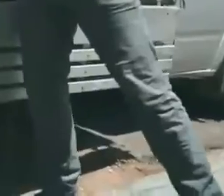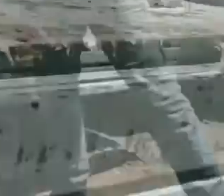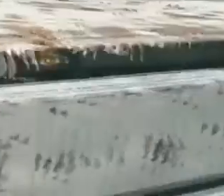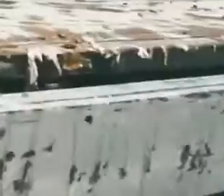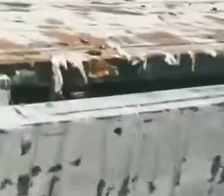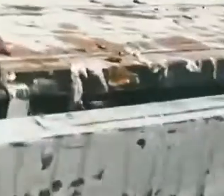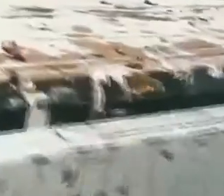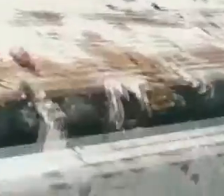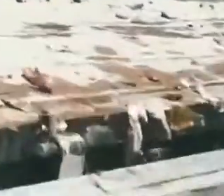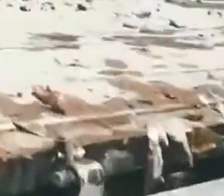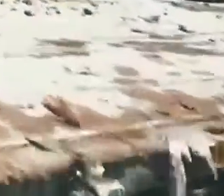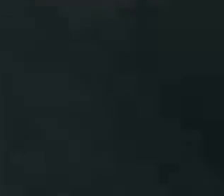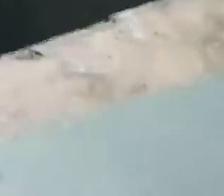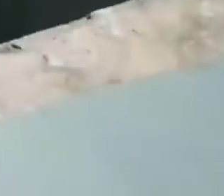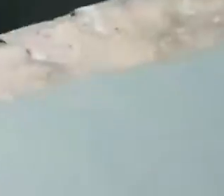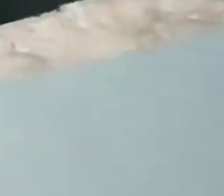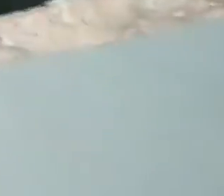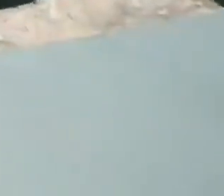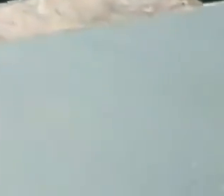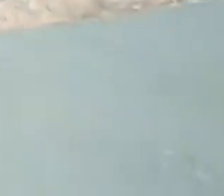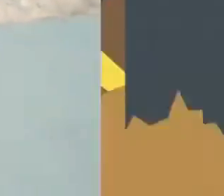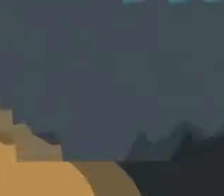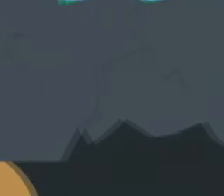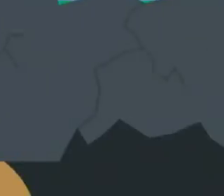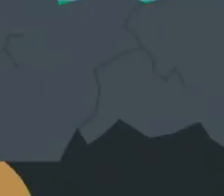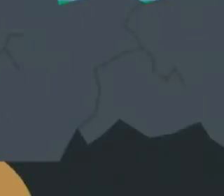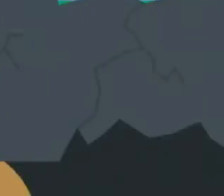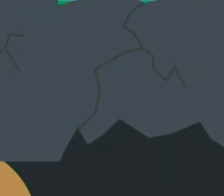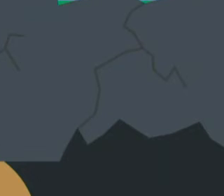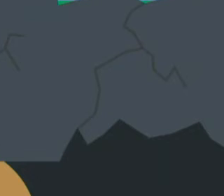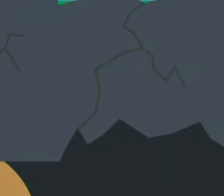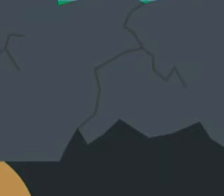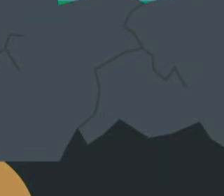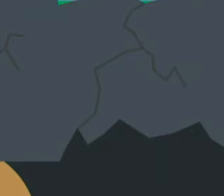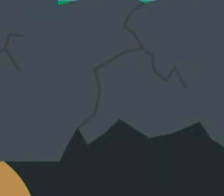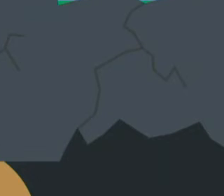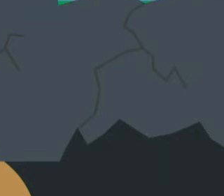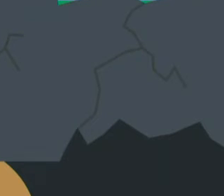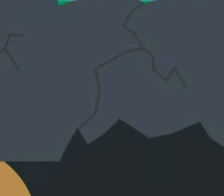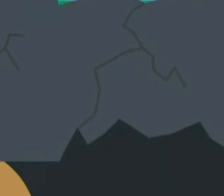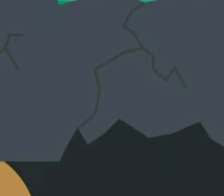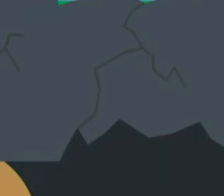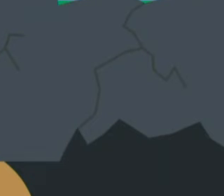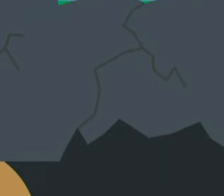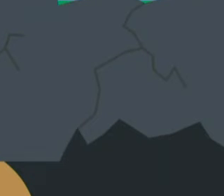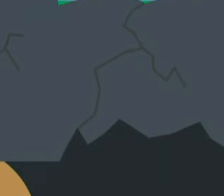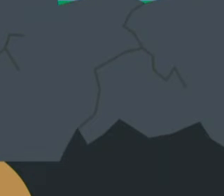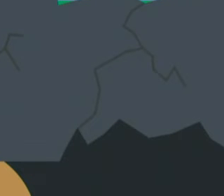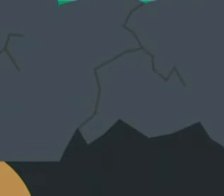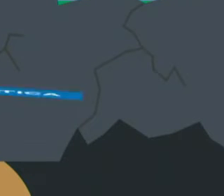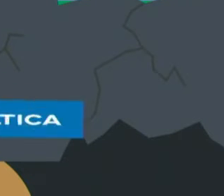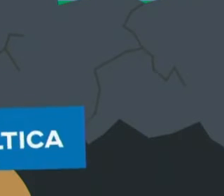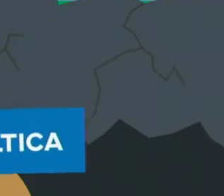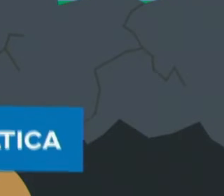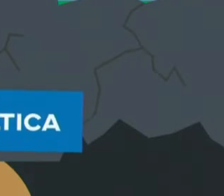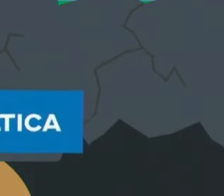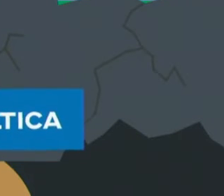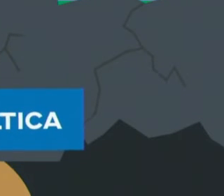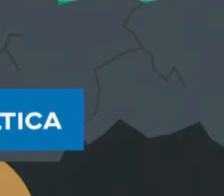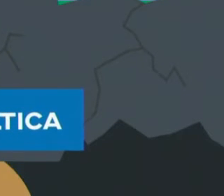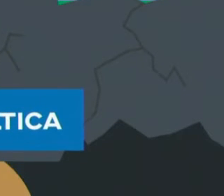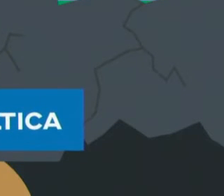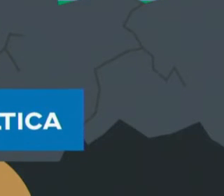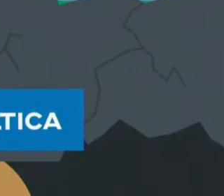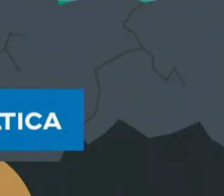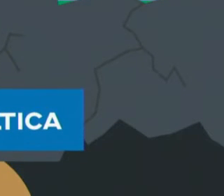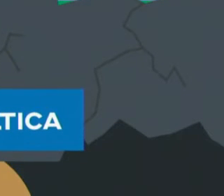da água e Um cesto coletor seguro e de fácil manutenção além disso a água infiltrada de um bueiro com muito pido causa